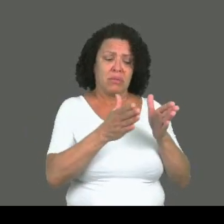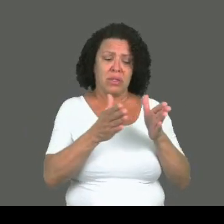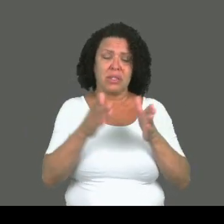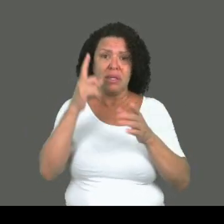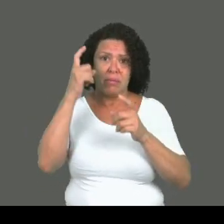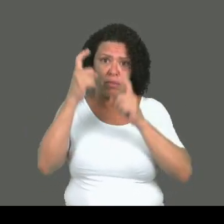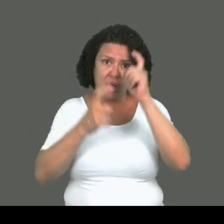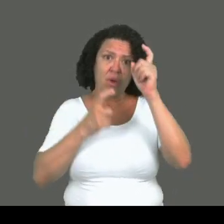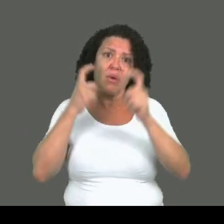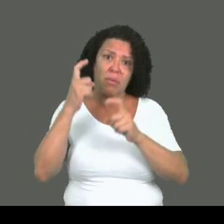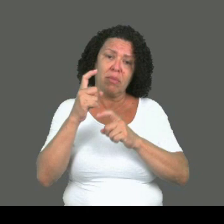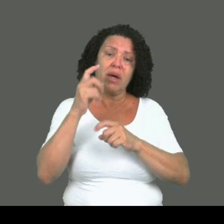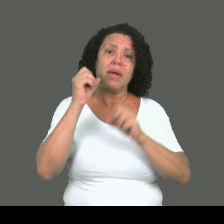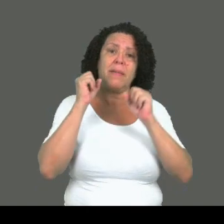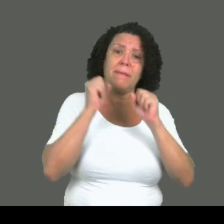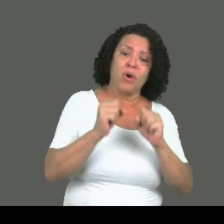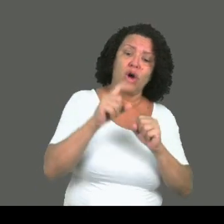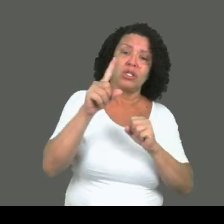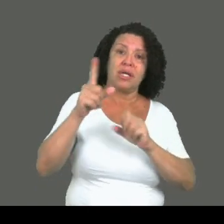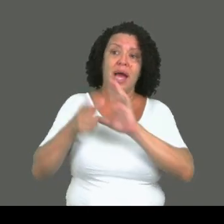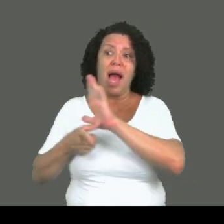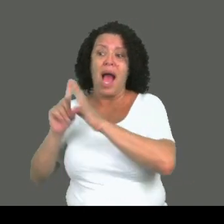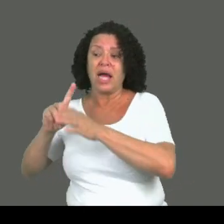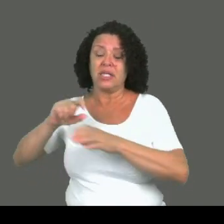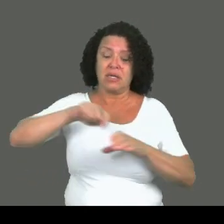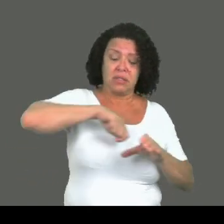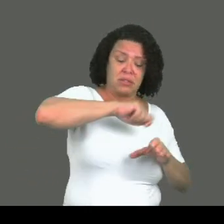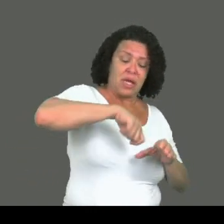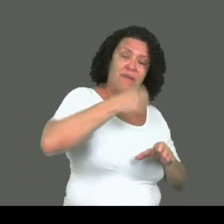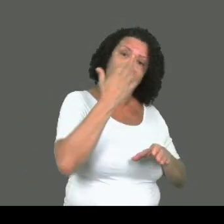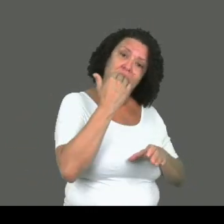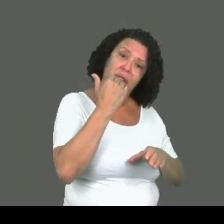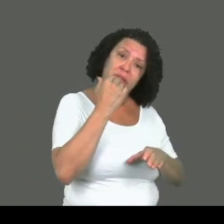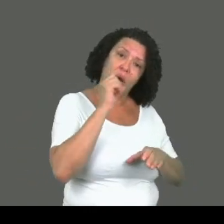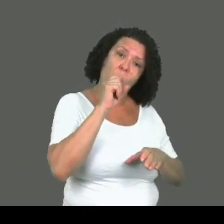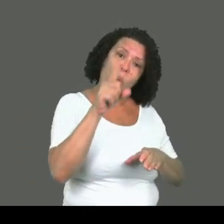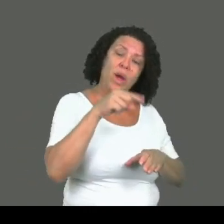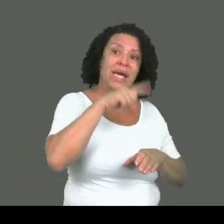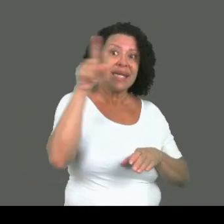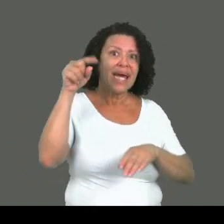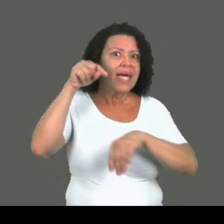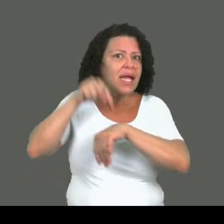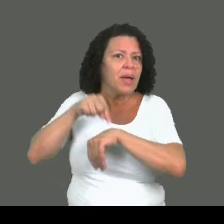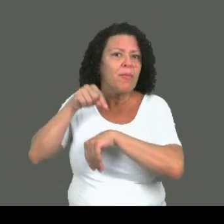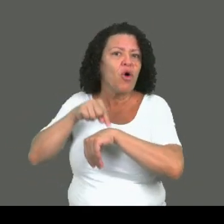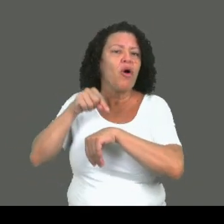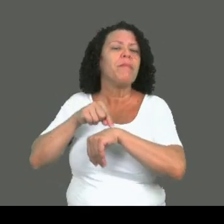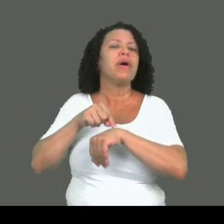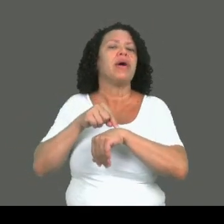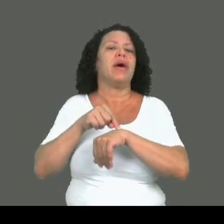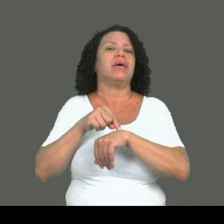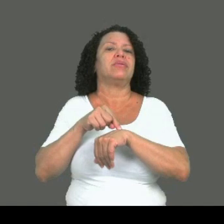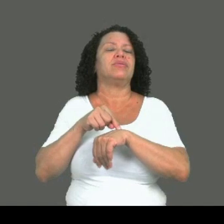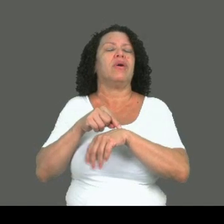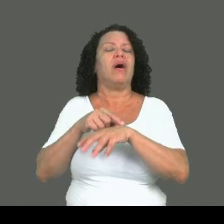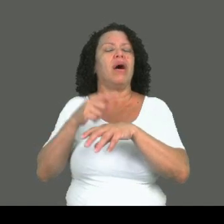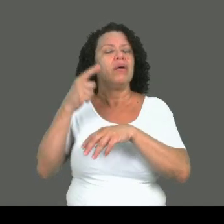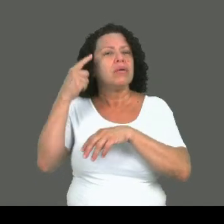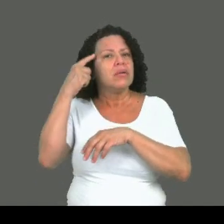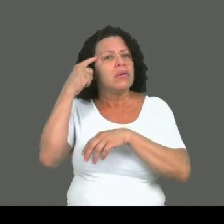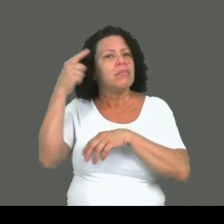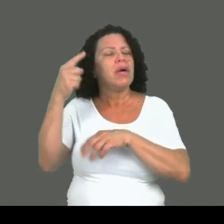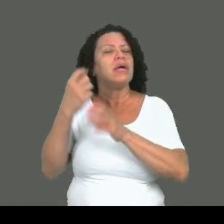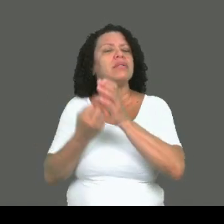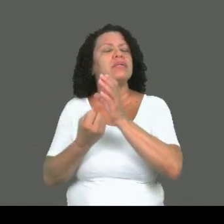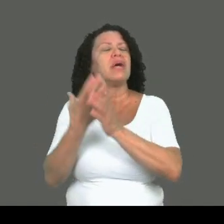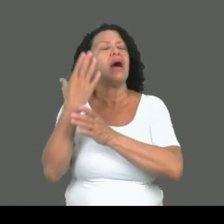preocupa, que você pode ir para a cozinha, antecipar o jantar, você puder ali naquele momento se interiorizar e criar